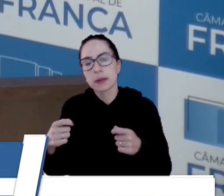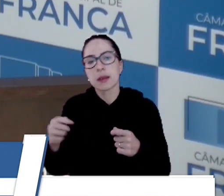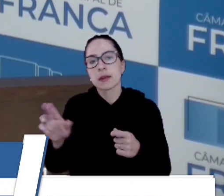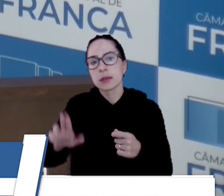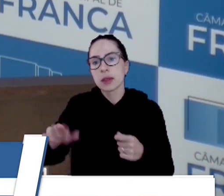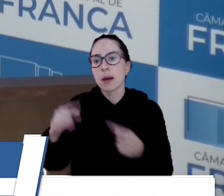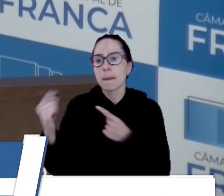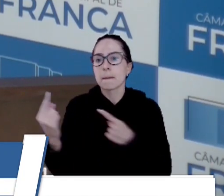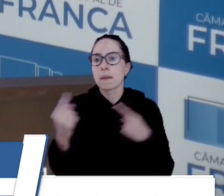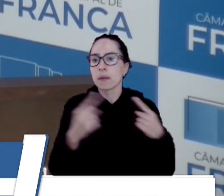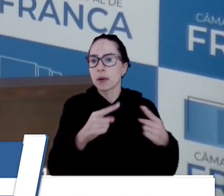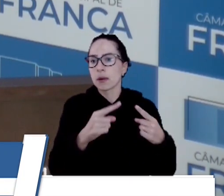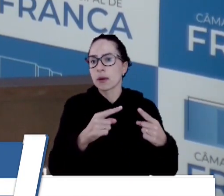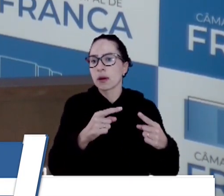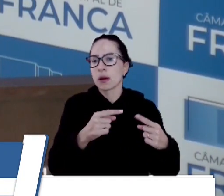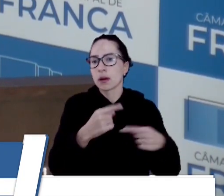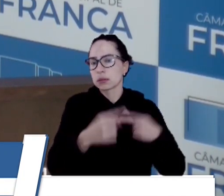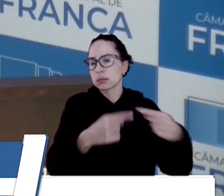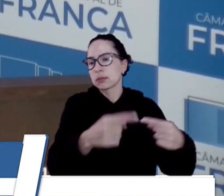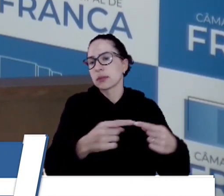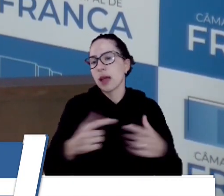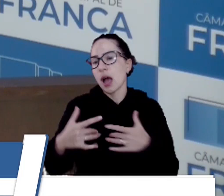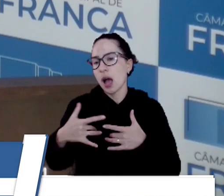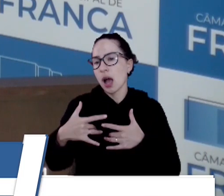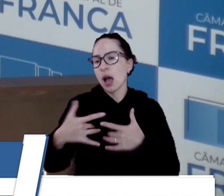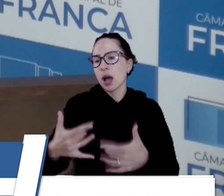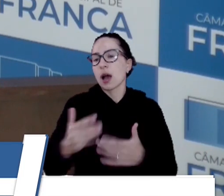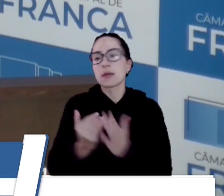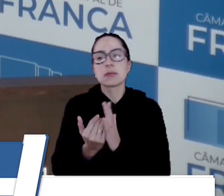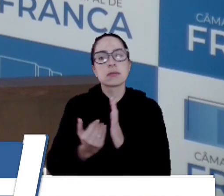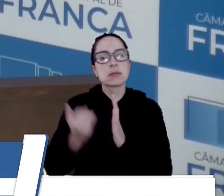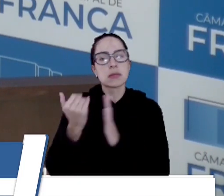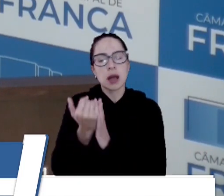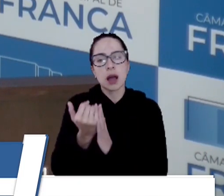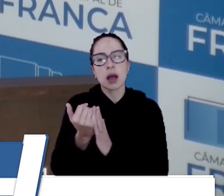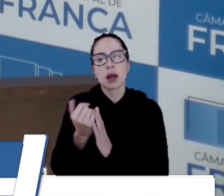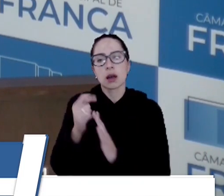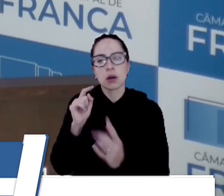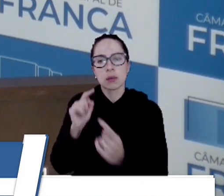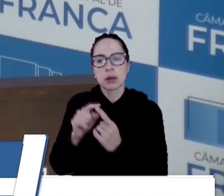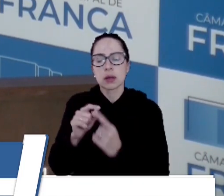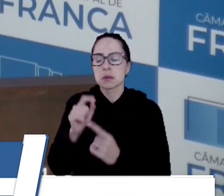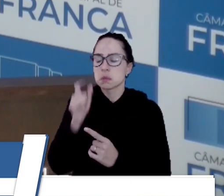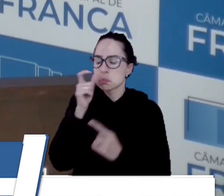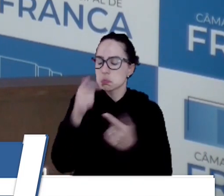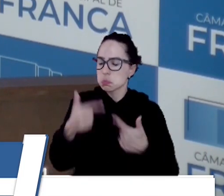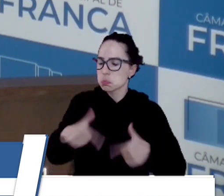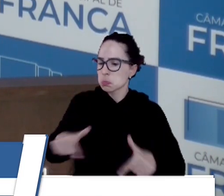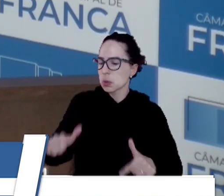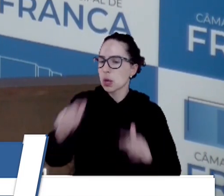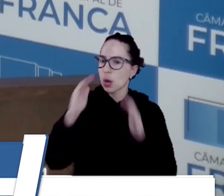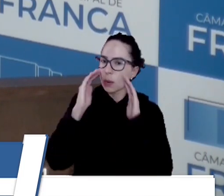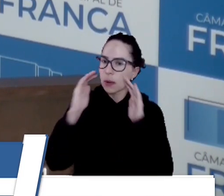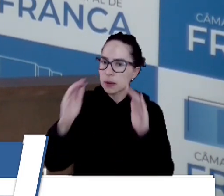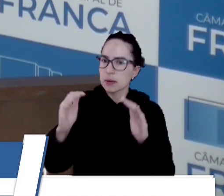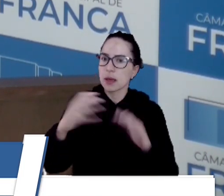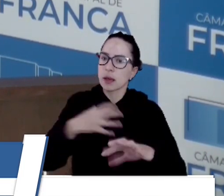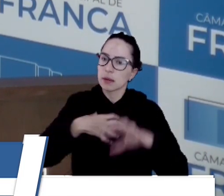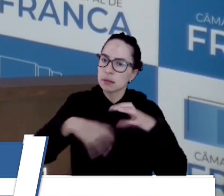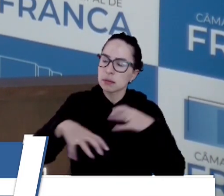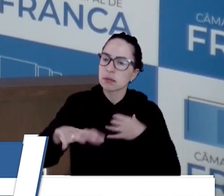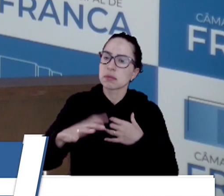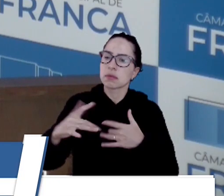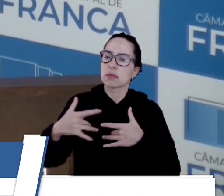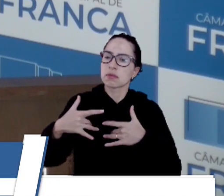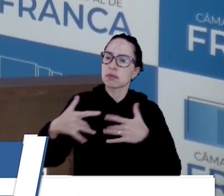provocar proselitismo. A caridade vai além, inclui devotamento, desinteresse, obediência, resignação, compaixão, caridade. Pode